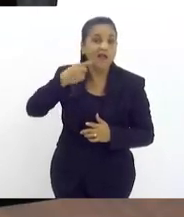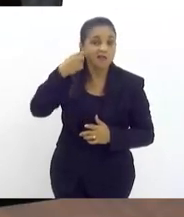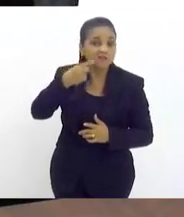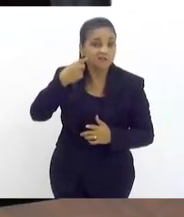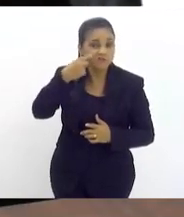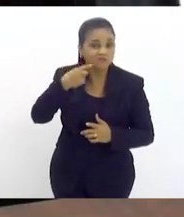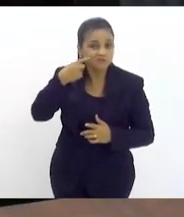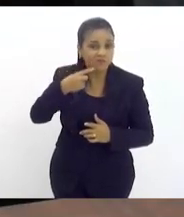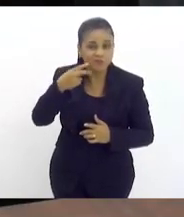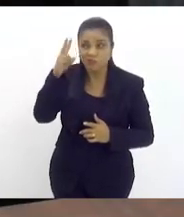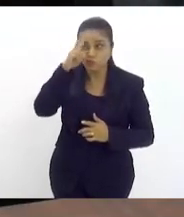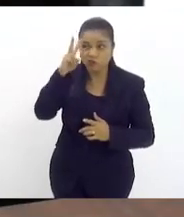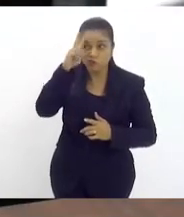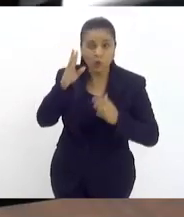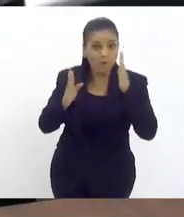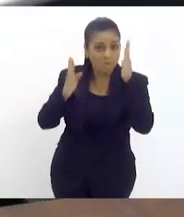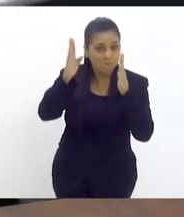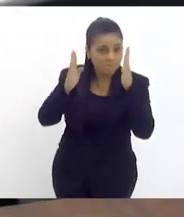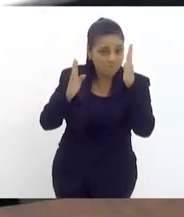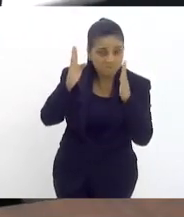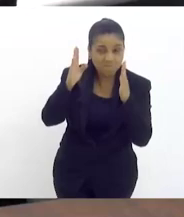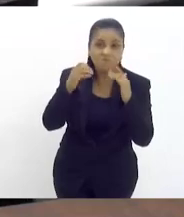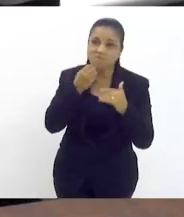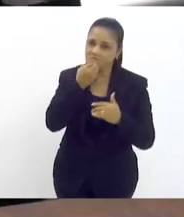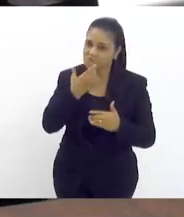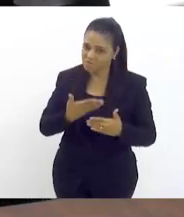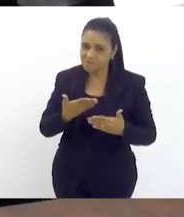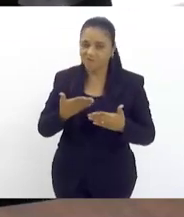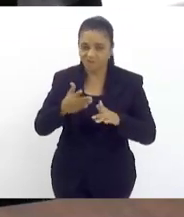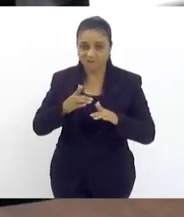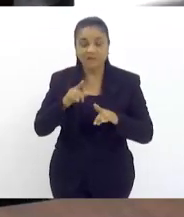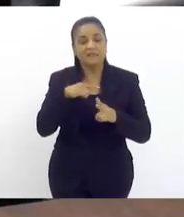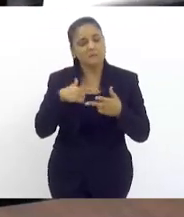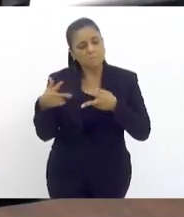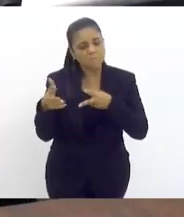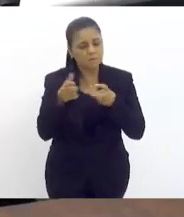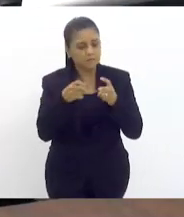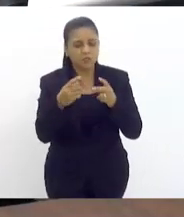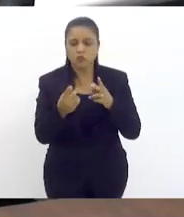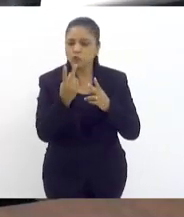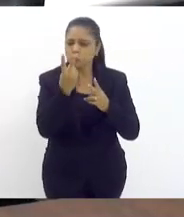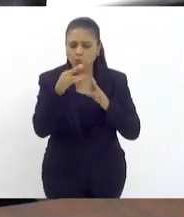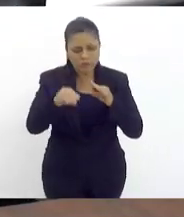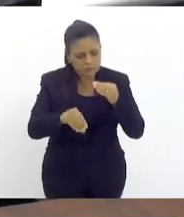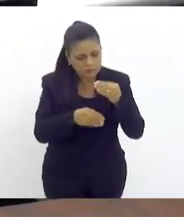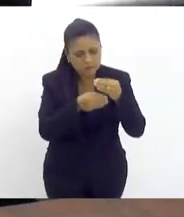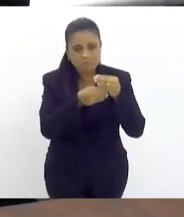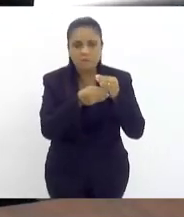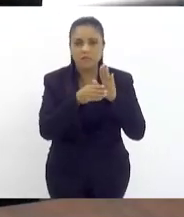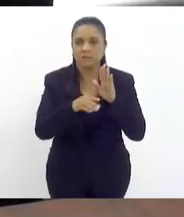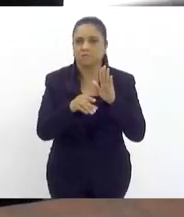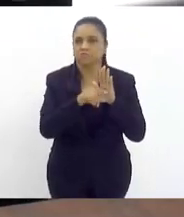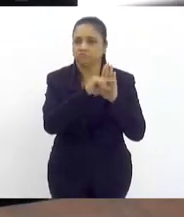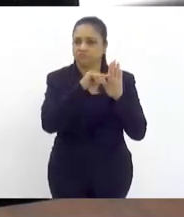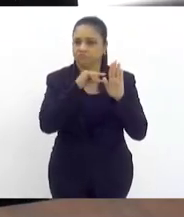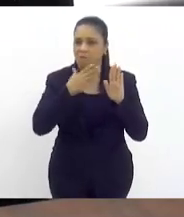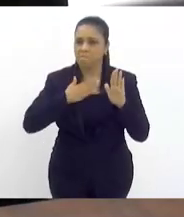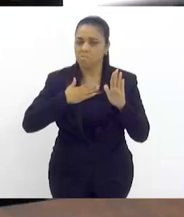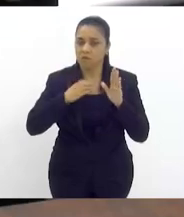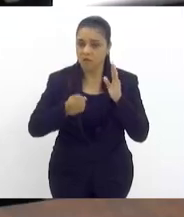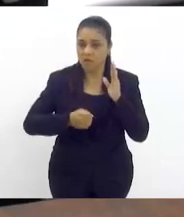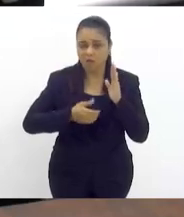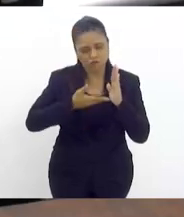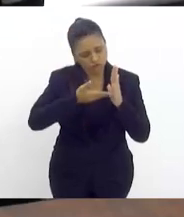tempo. Agora, percebi que aí existem apenas duas emendas de minha autoria. Então, estou retirando